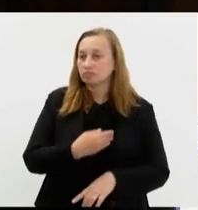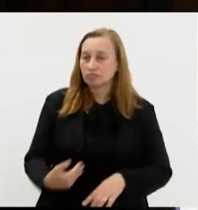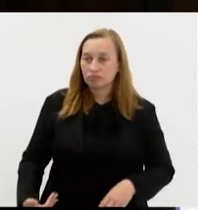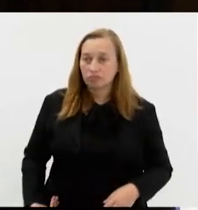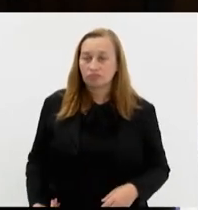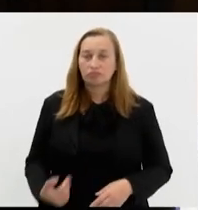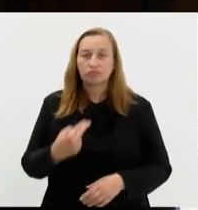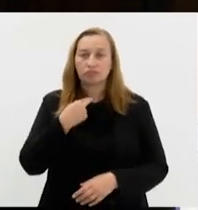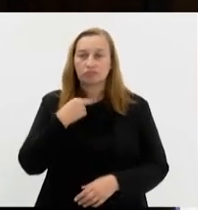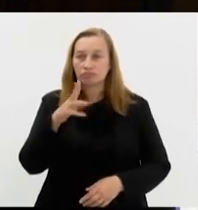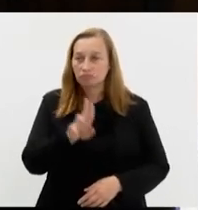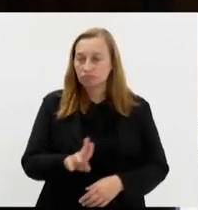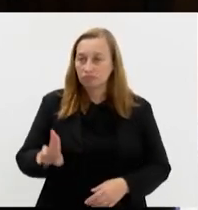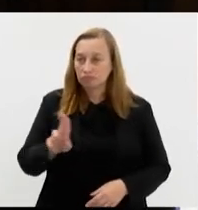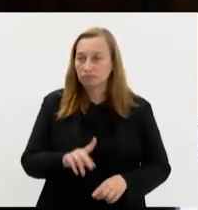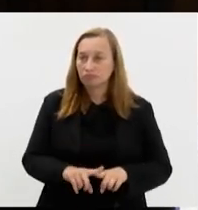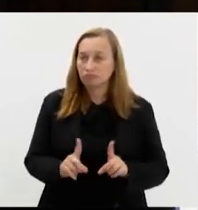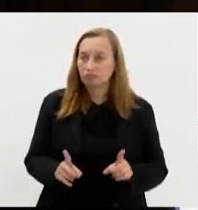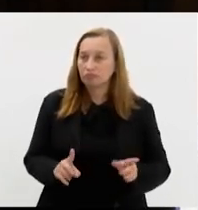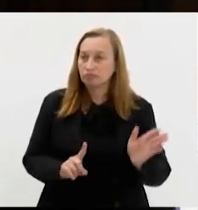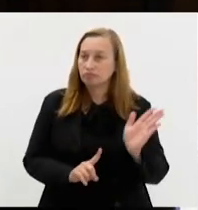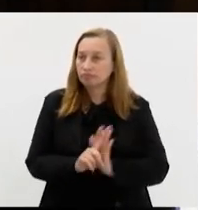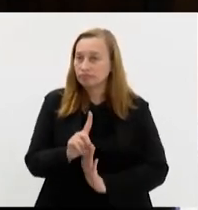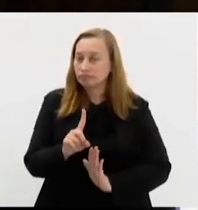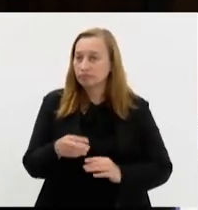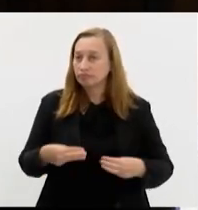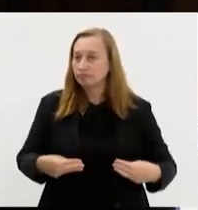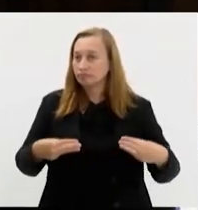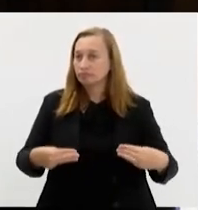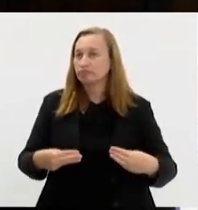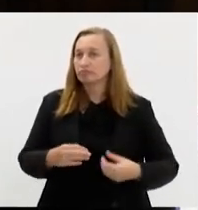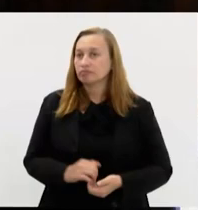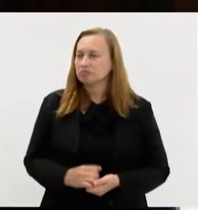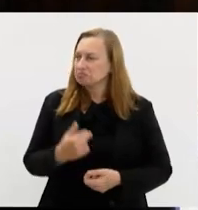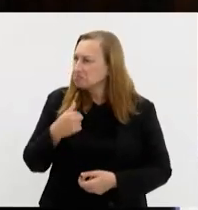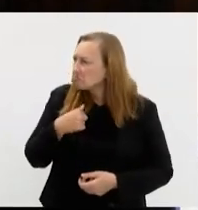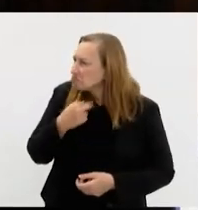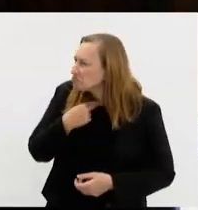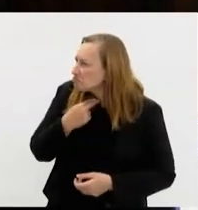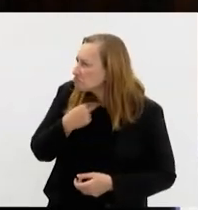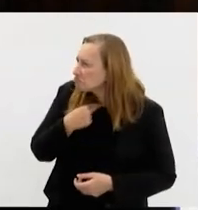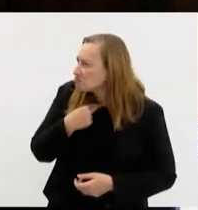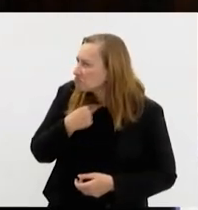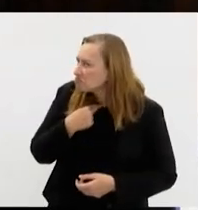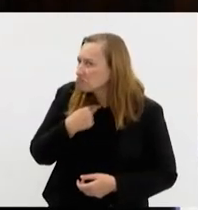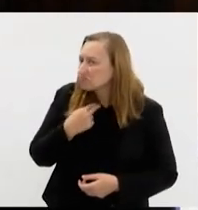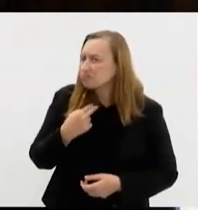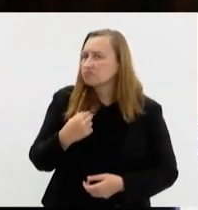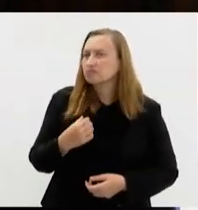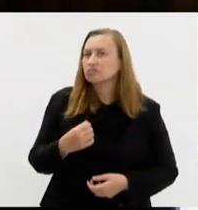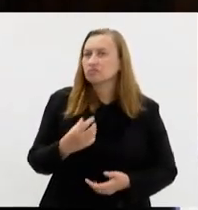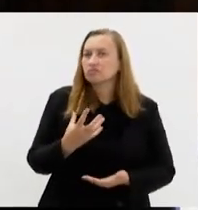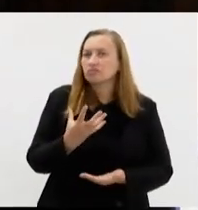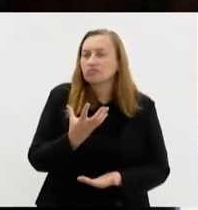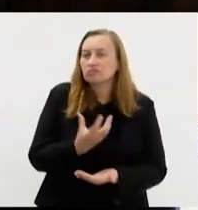público mas aí vem aquela pergunta né ministra e eu não posso então hein solto gravar o meu clipe de campanha